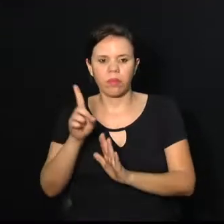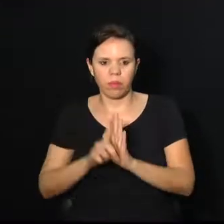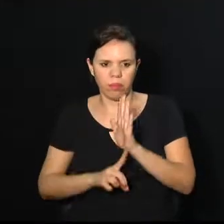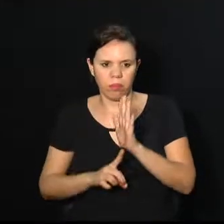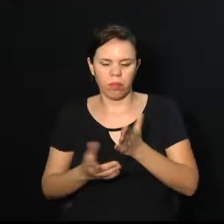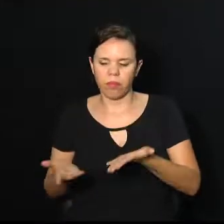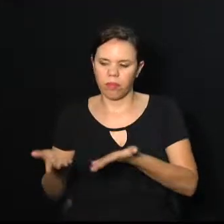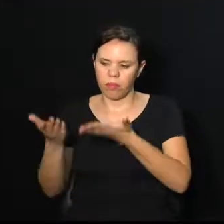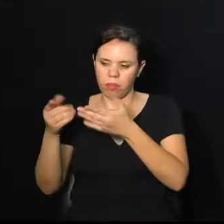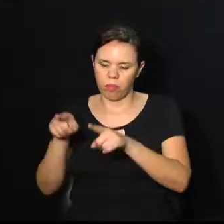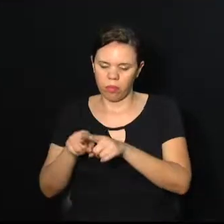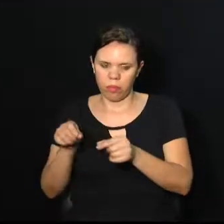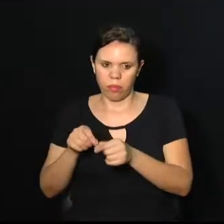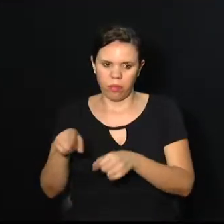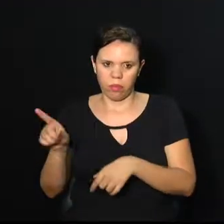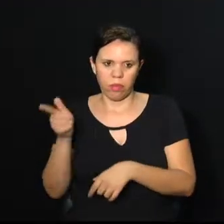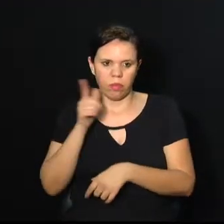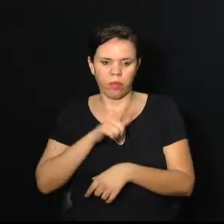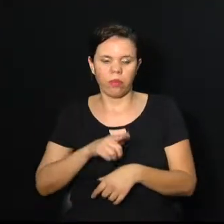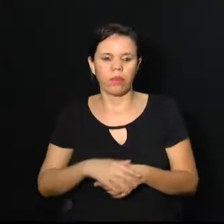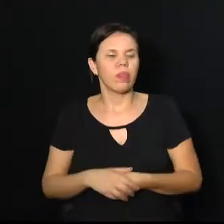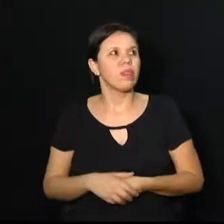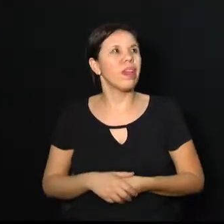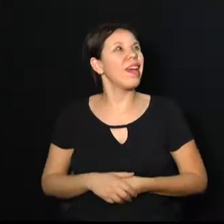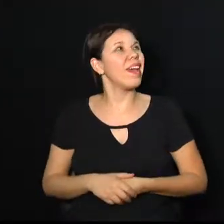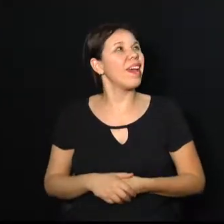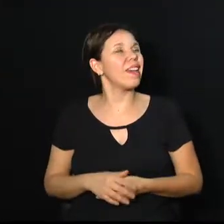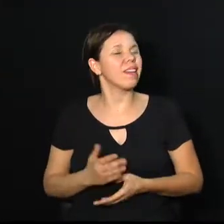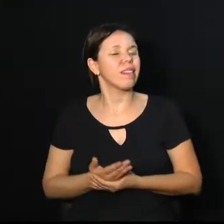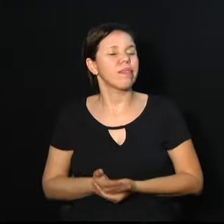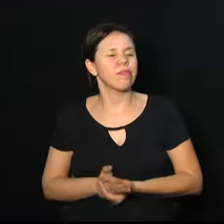gente encaminha também para estar ajudando, né?